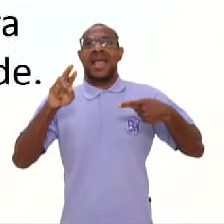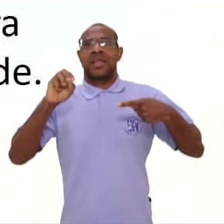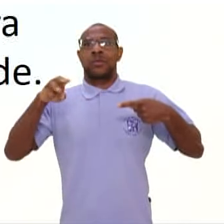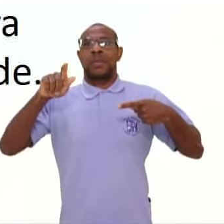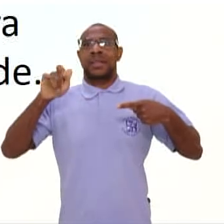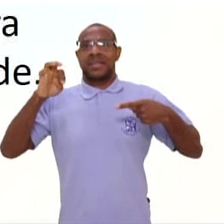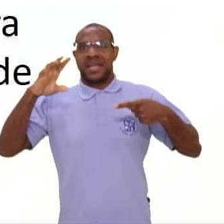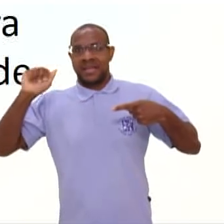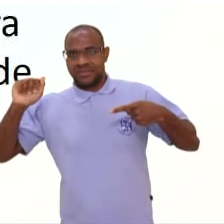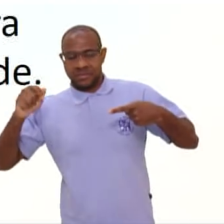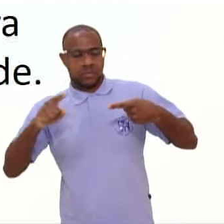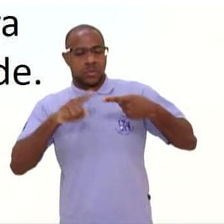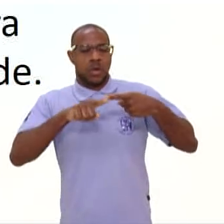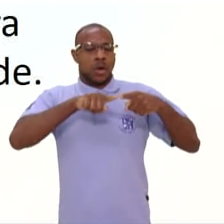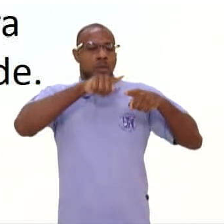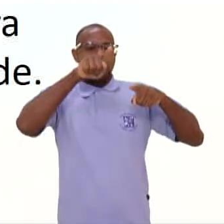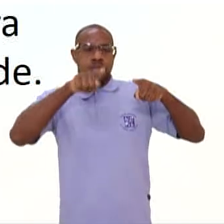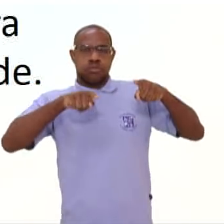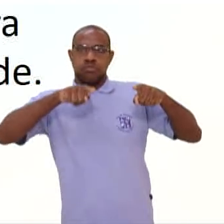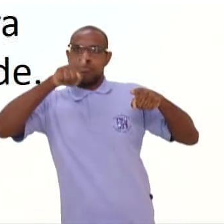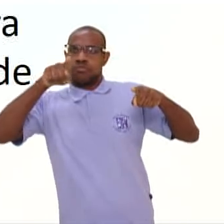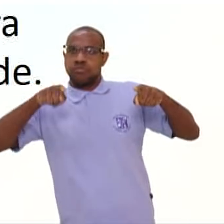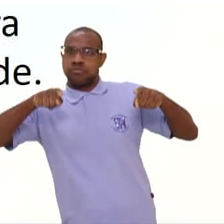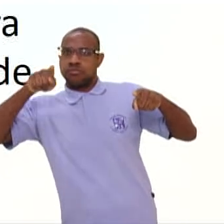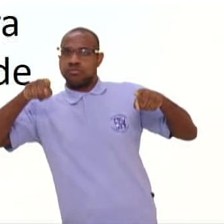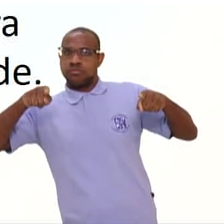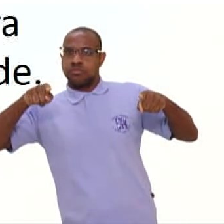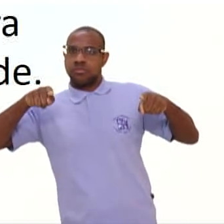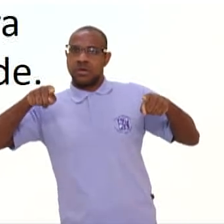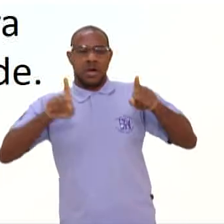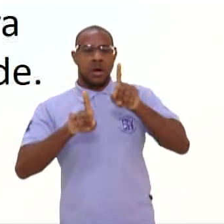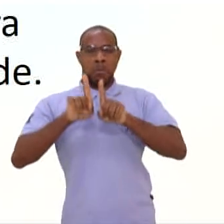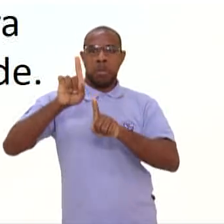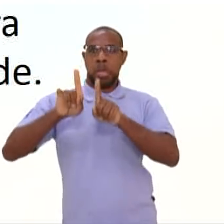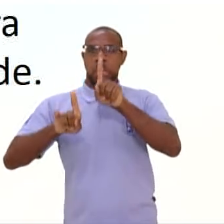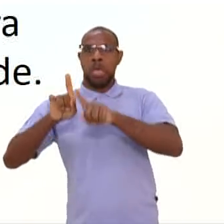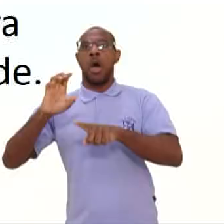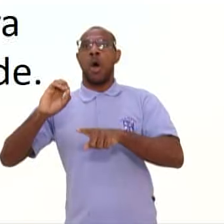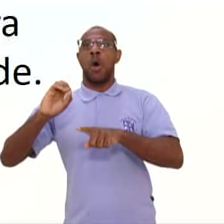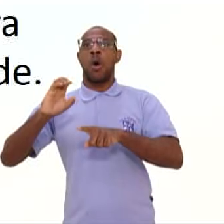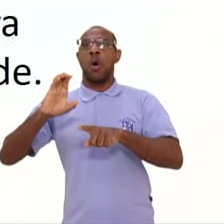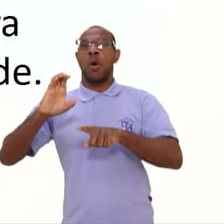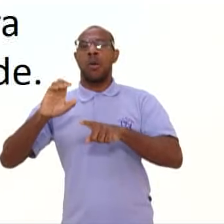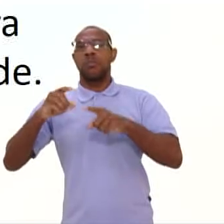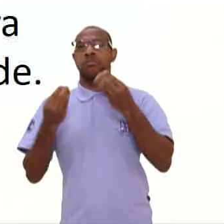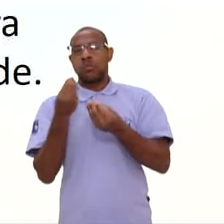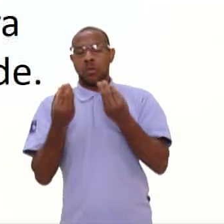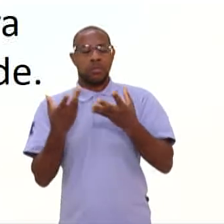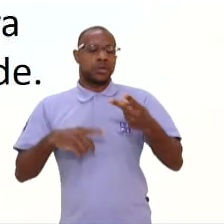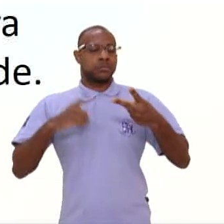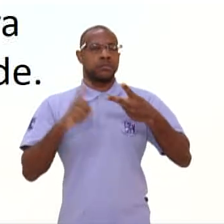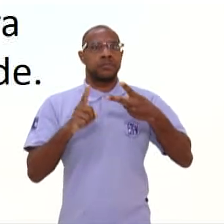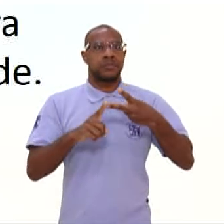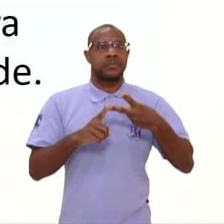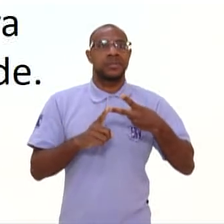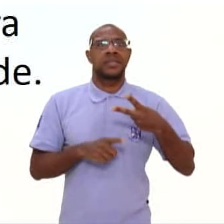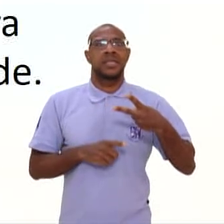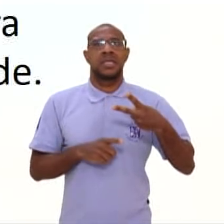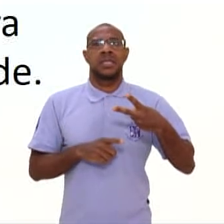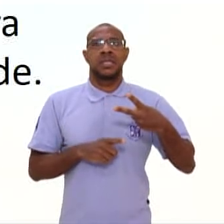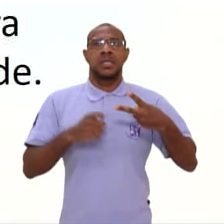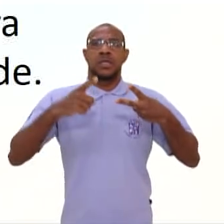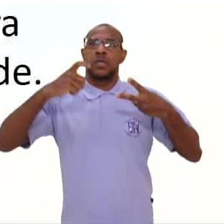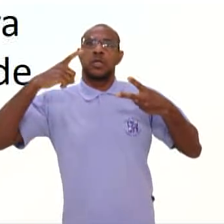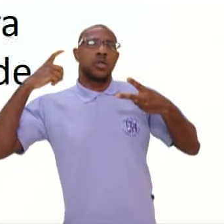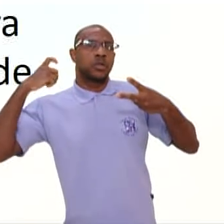formadas pela oscilação de um campo elétrico e um magnético perpendiculares entre si. Letra B, sonoras,